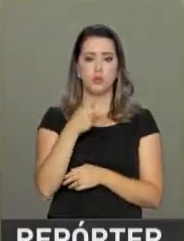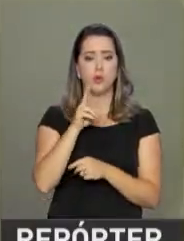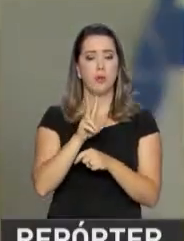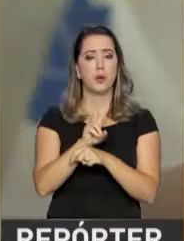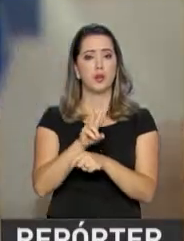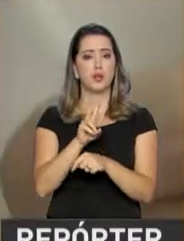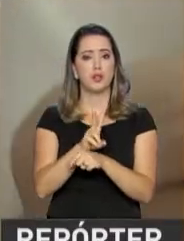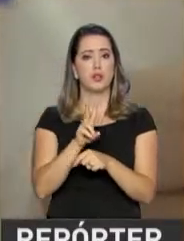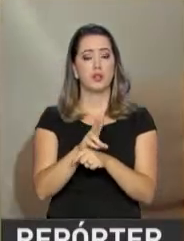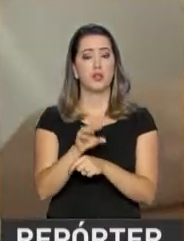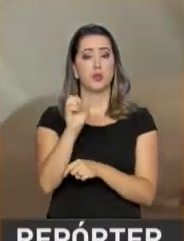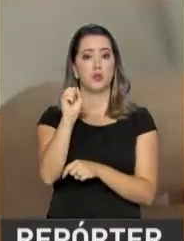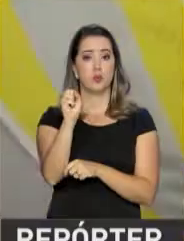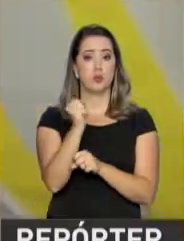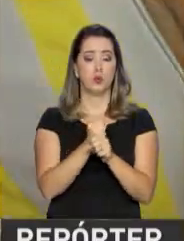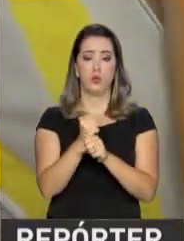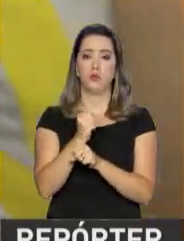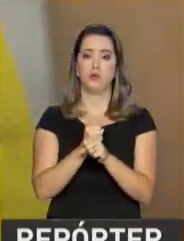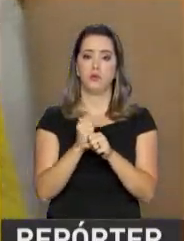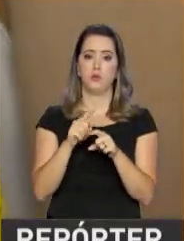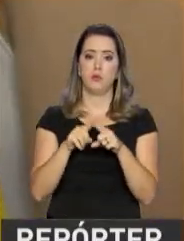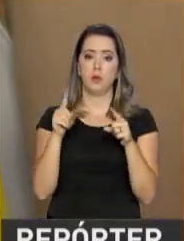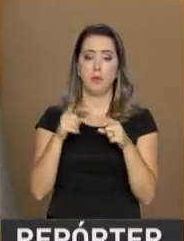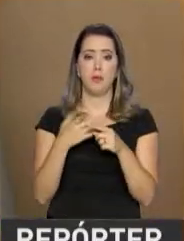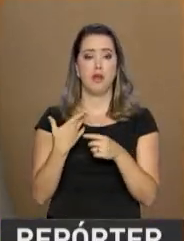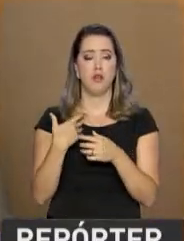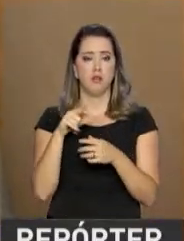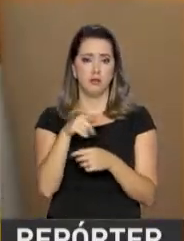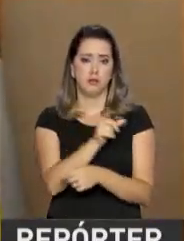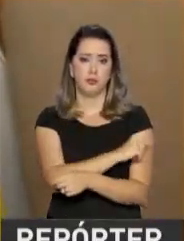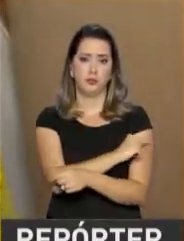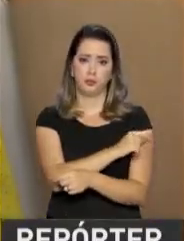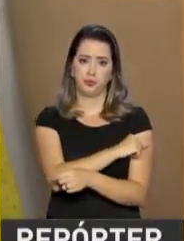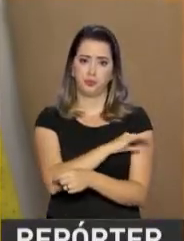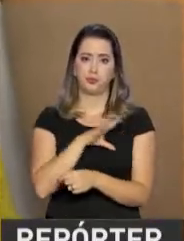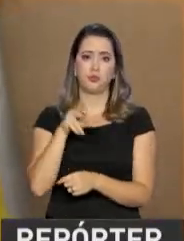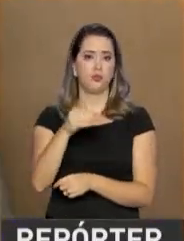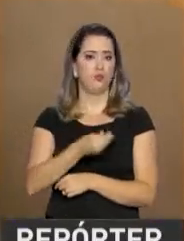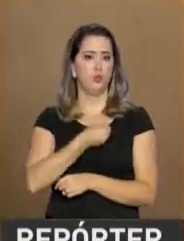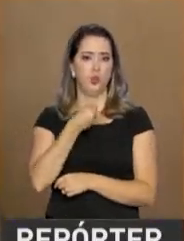protegem a pessoa por 8 anos. Já a dose padrão tem eficácia por toda a vida.